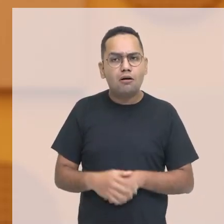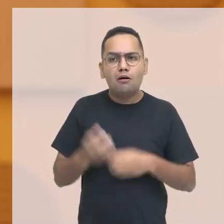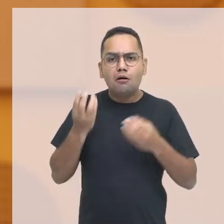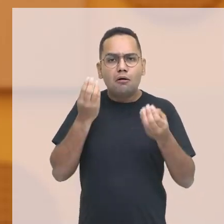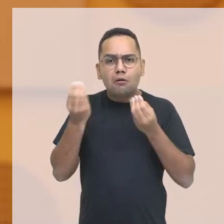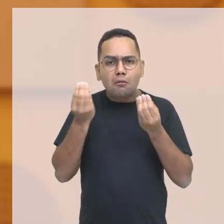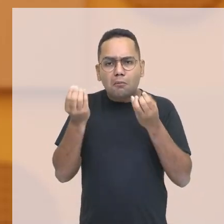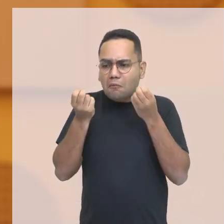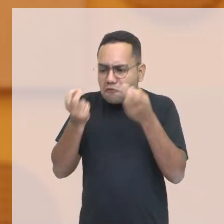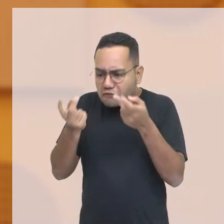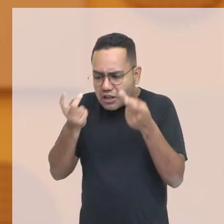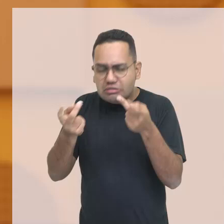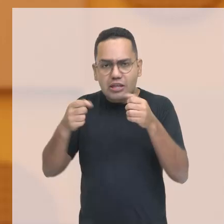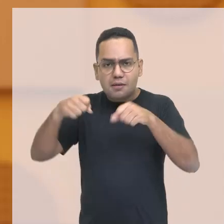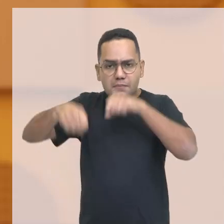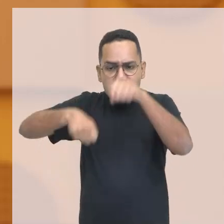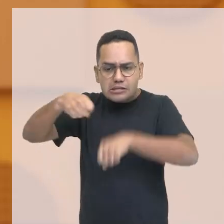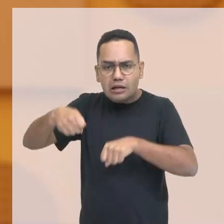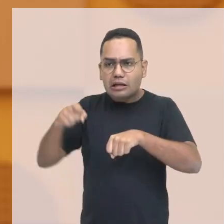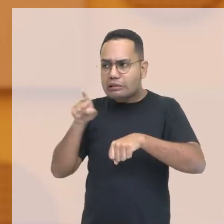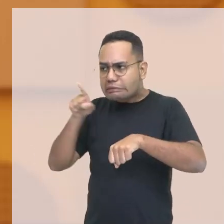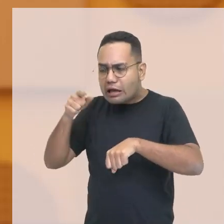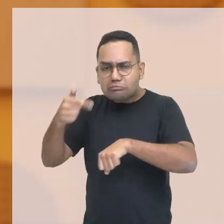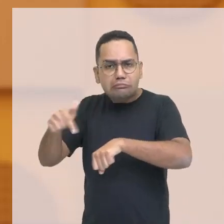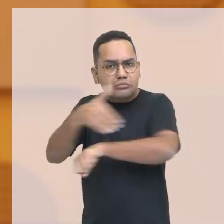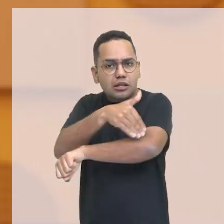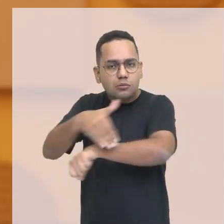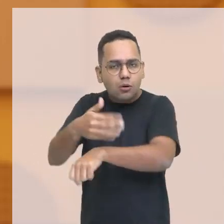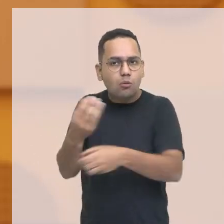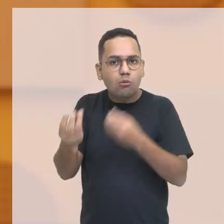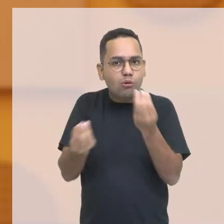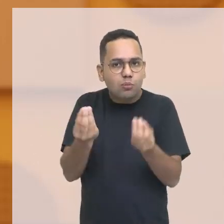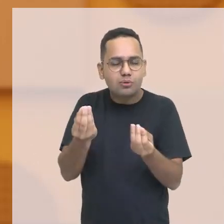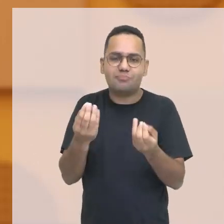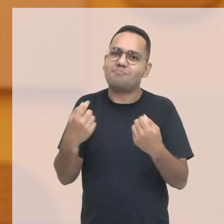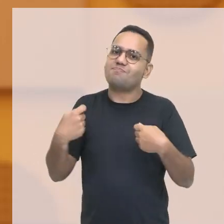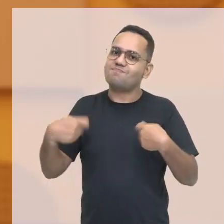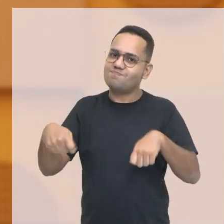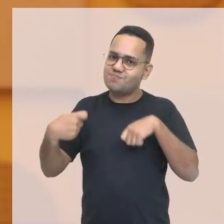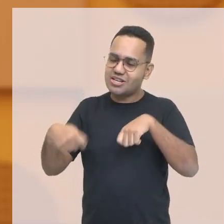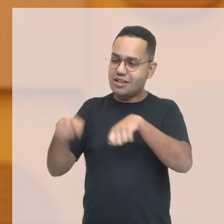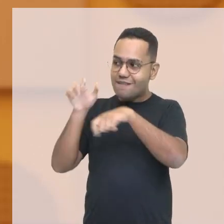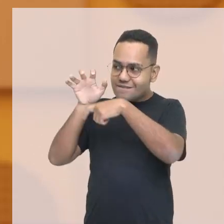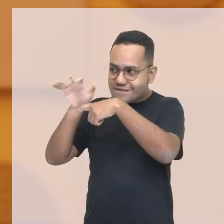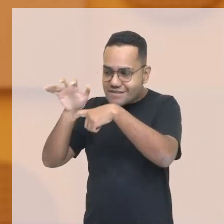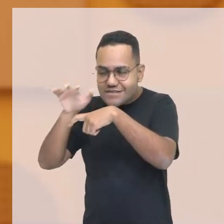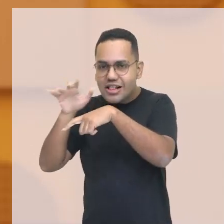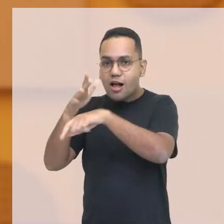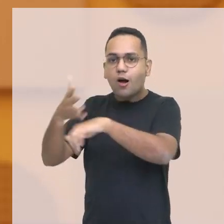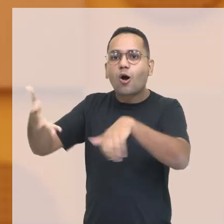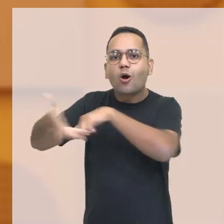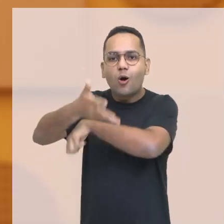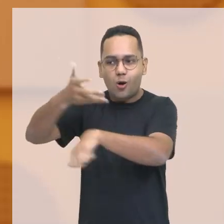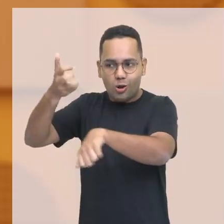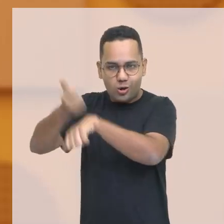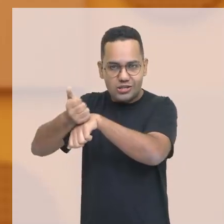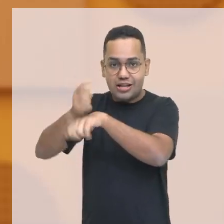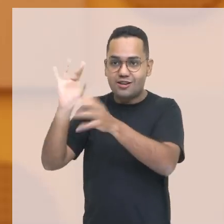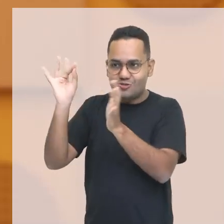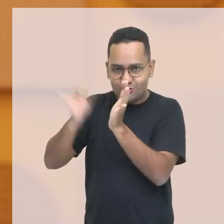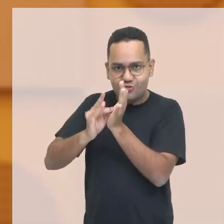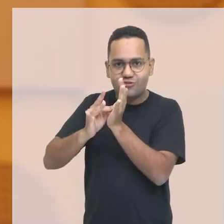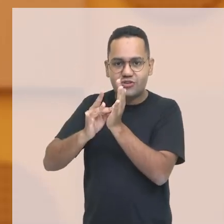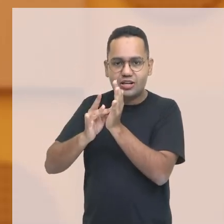de bicicleta? Então era necessário colonizar esse indivíduo, esse africano e asiático, para que o conceito